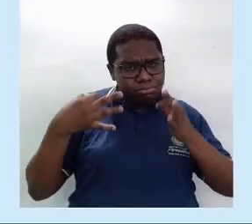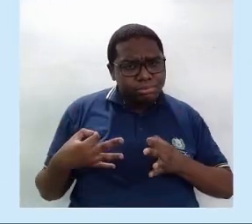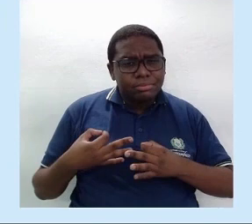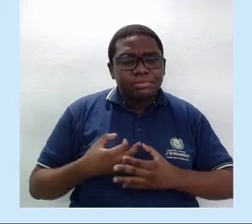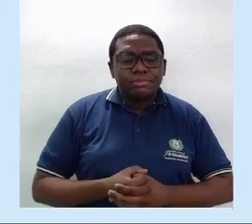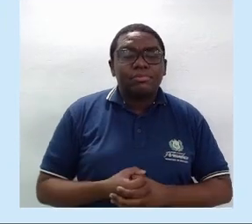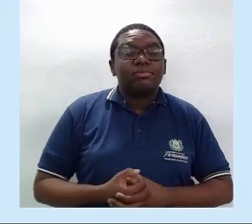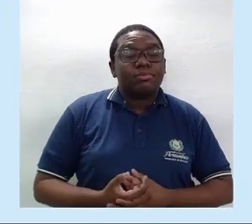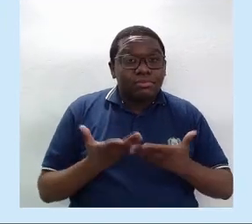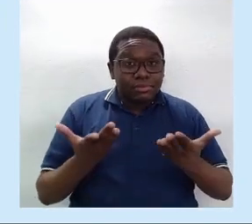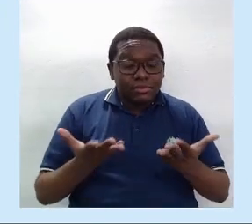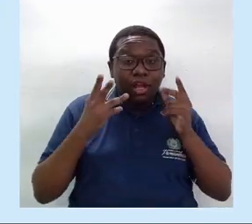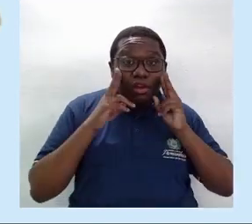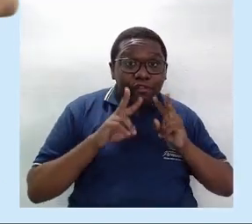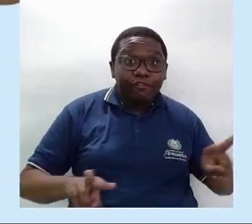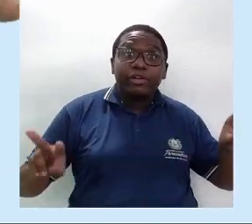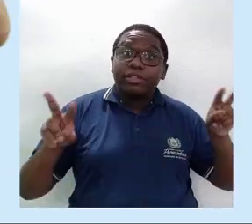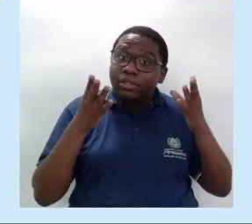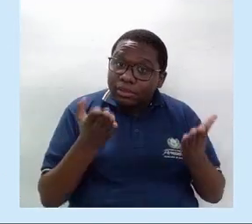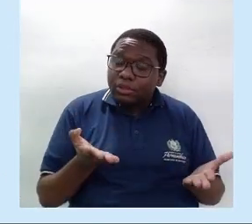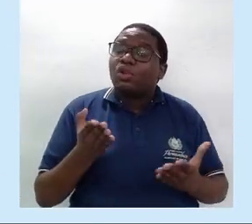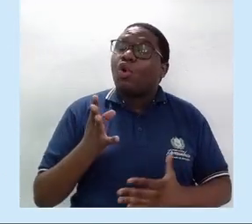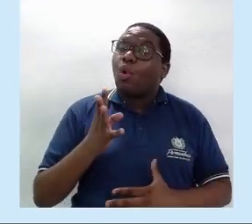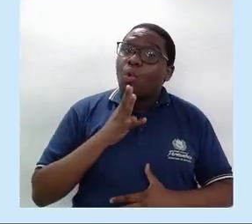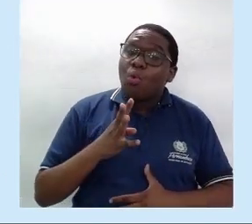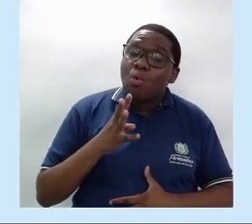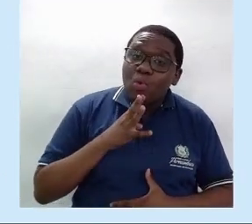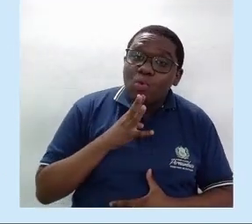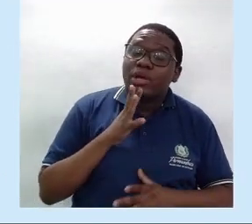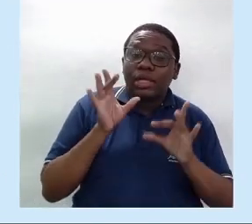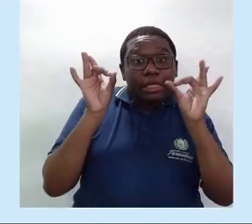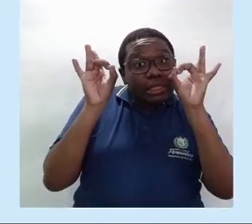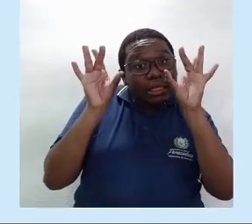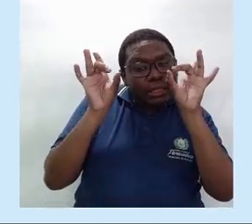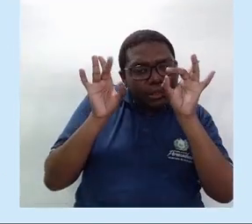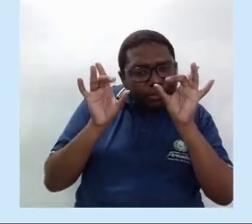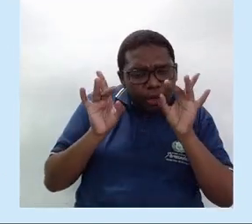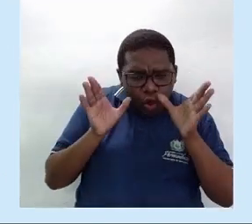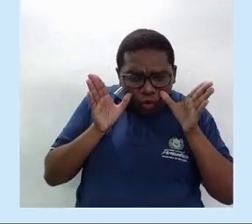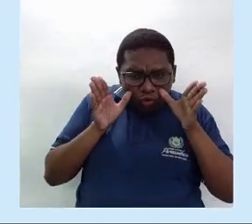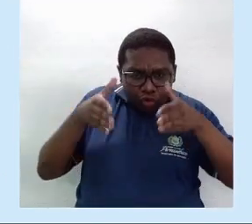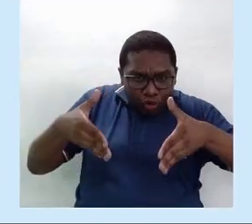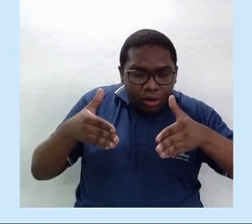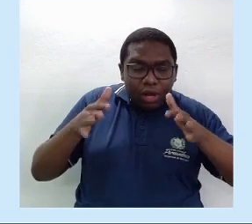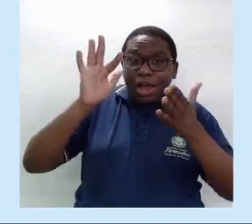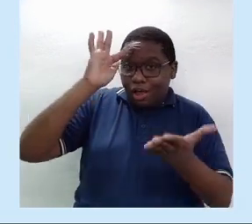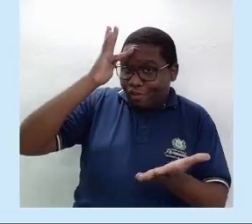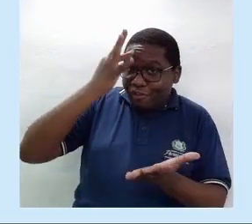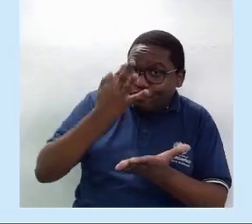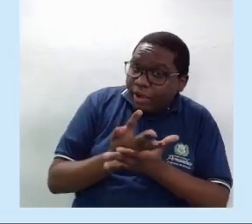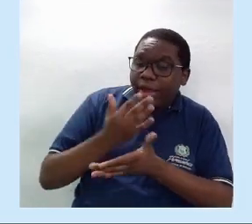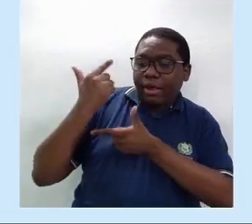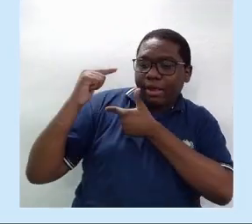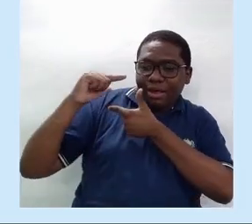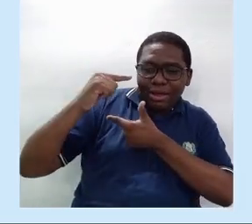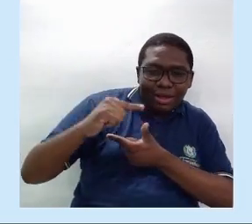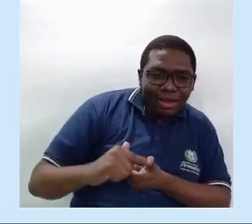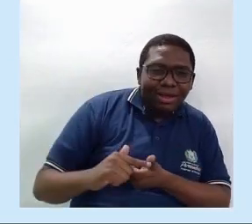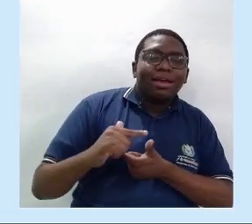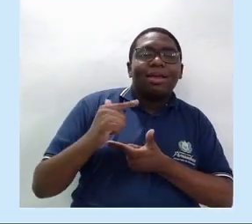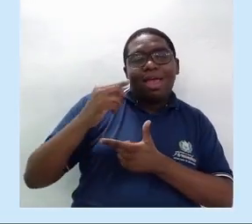Olhem só, estudantes, conhecer a especificidade da fé, da